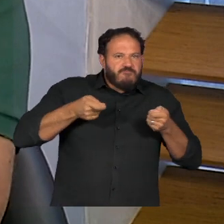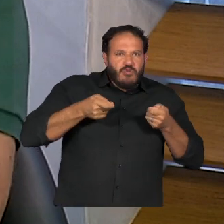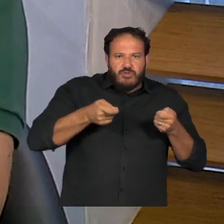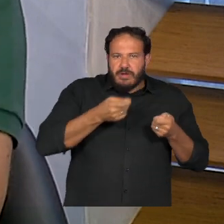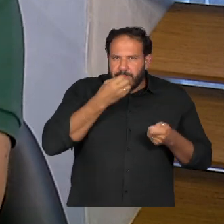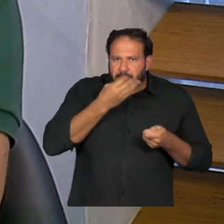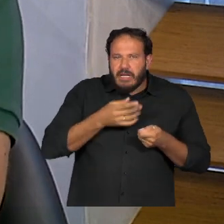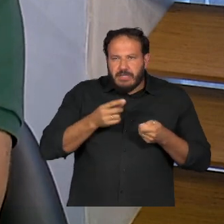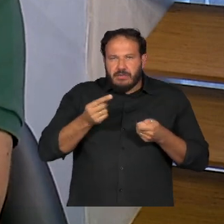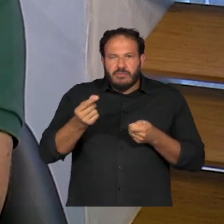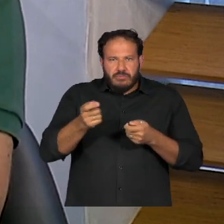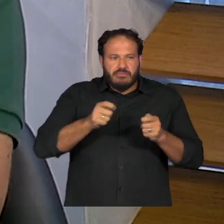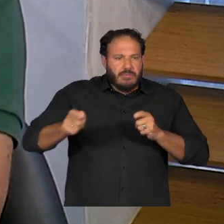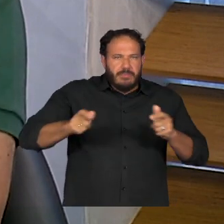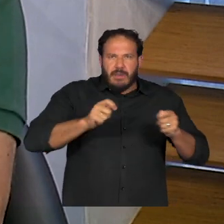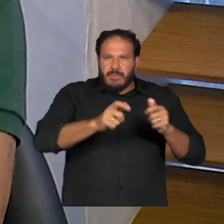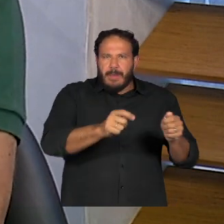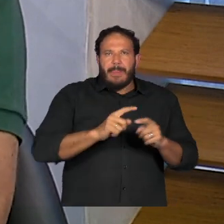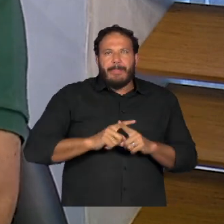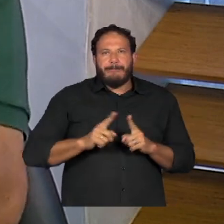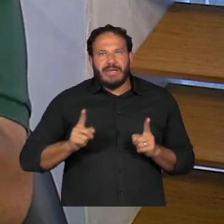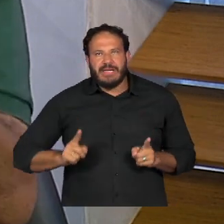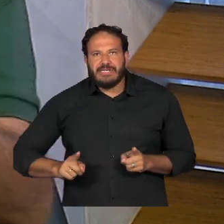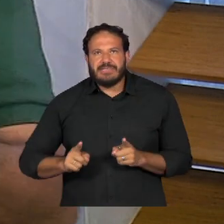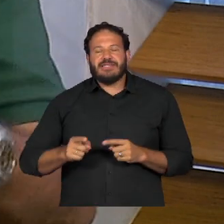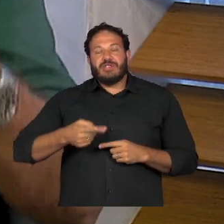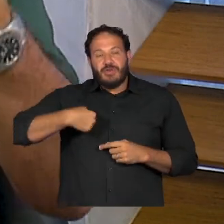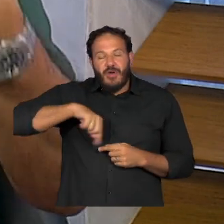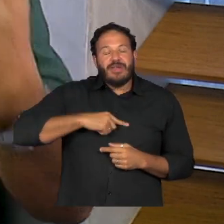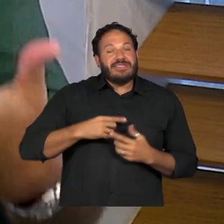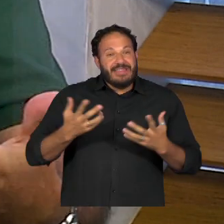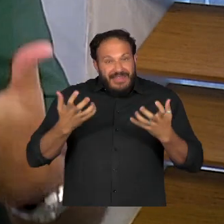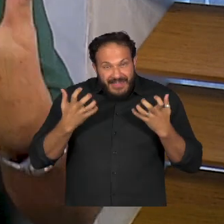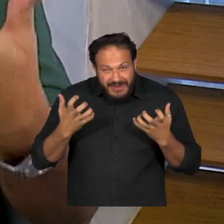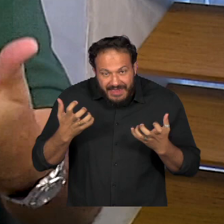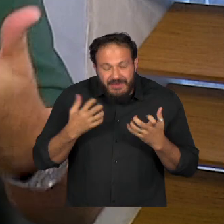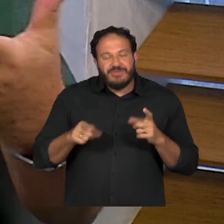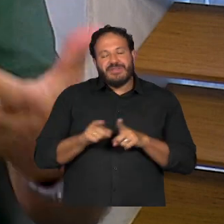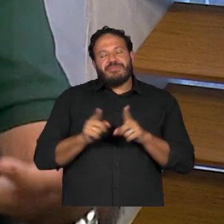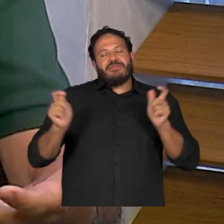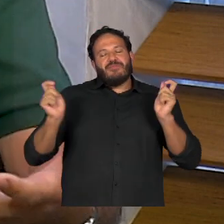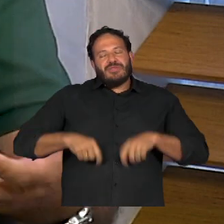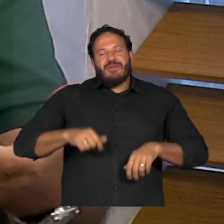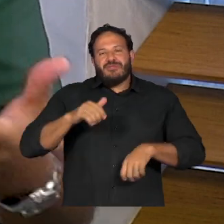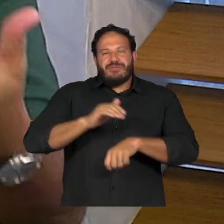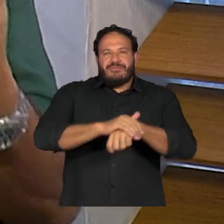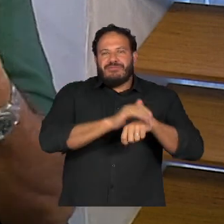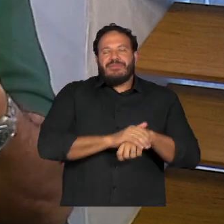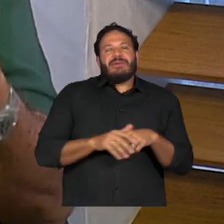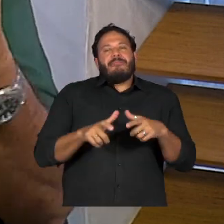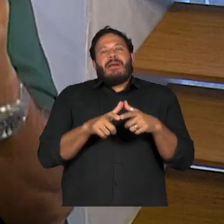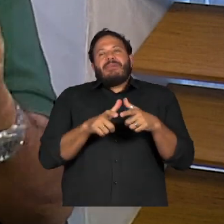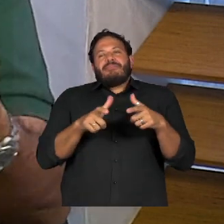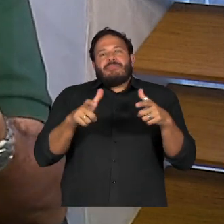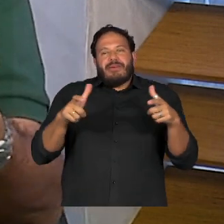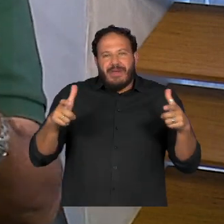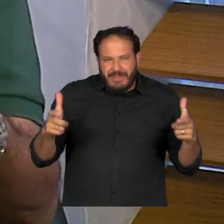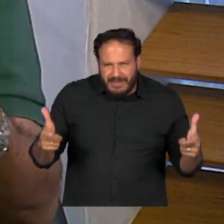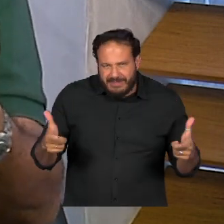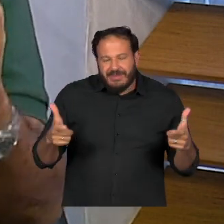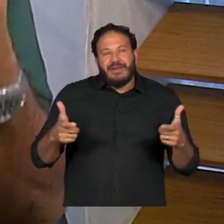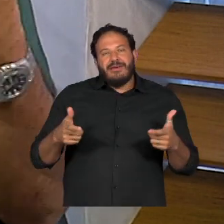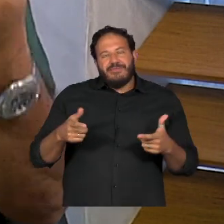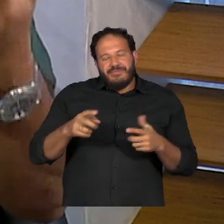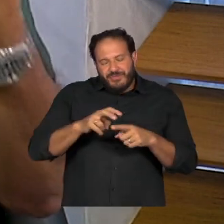mas eh queremos e podemos fazer muito mais então para isso